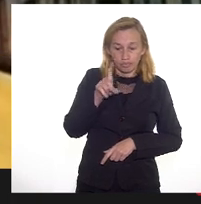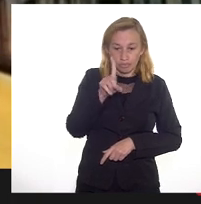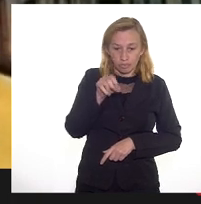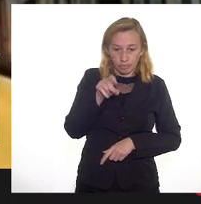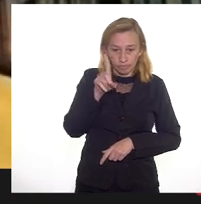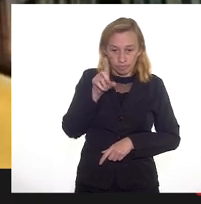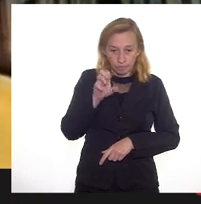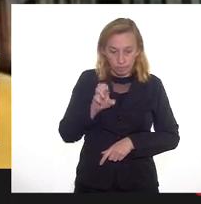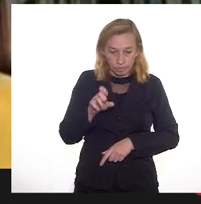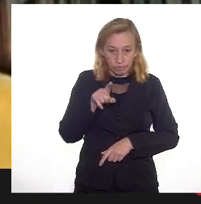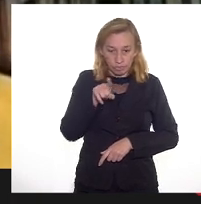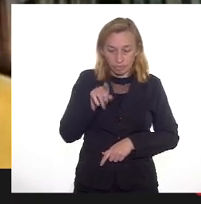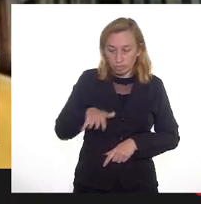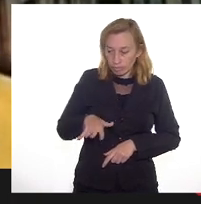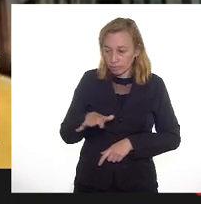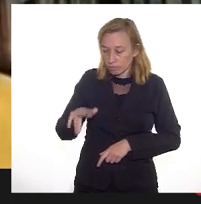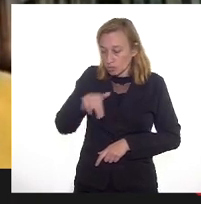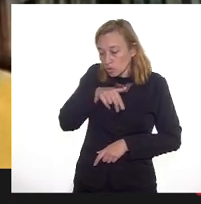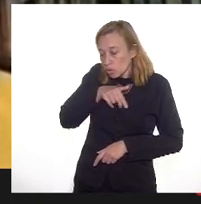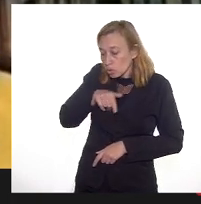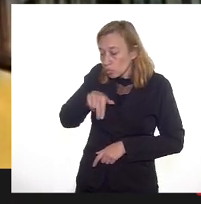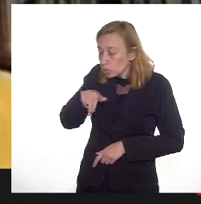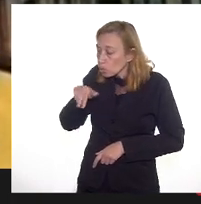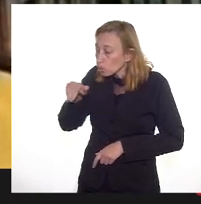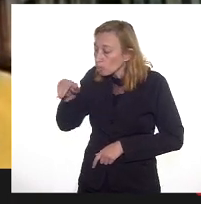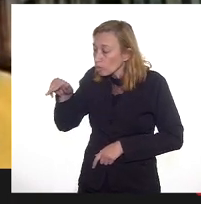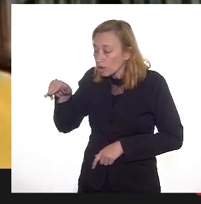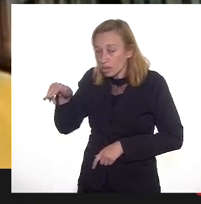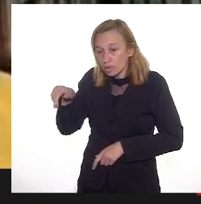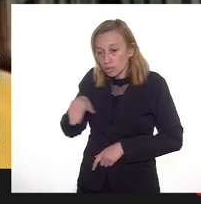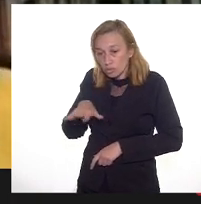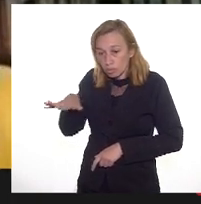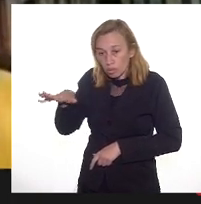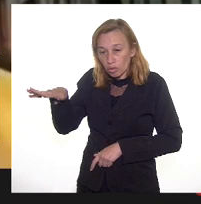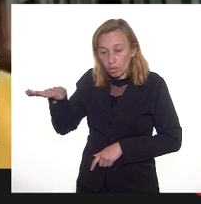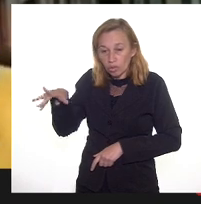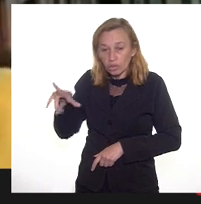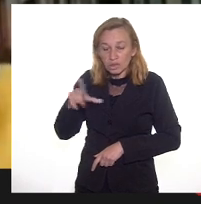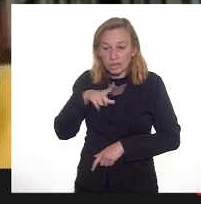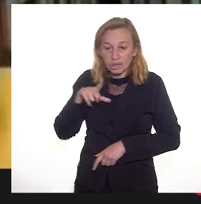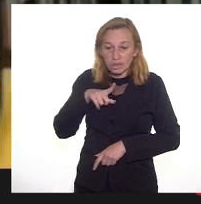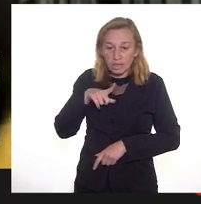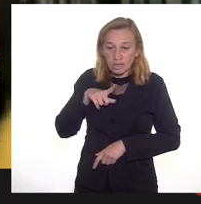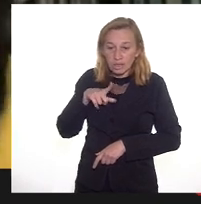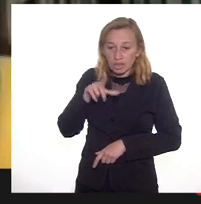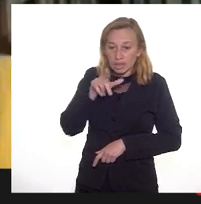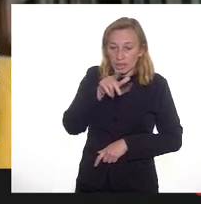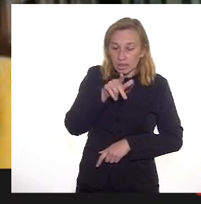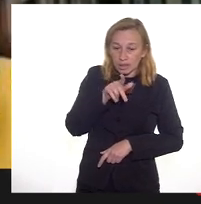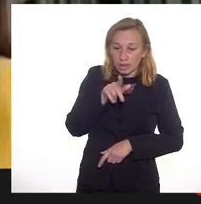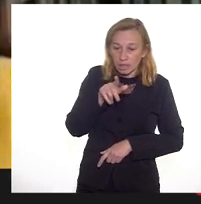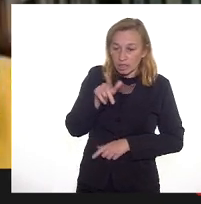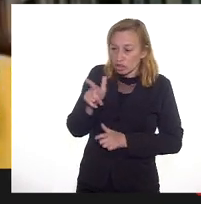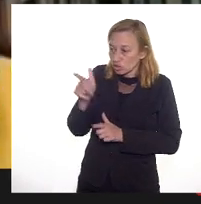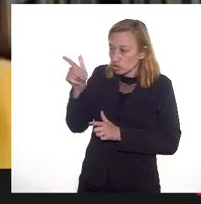você subindo o morro, você tem pichações no morro inteiro,